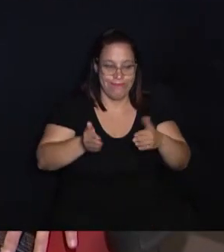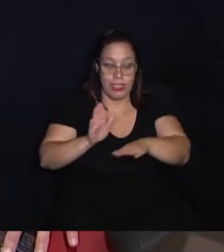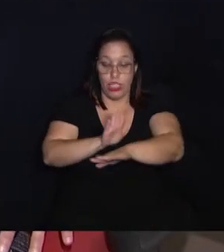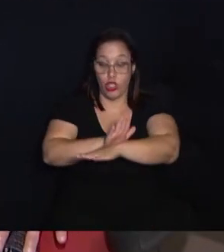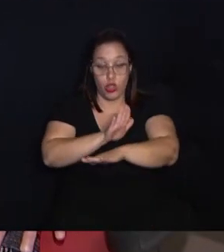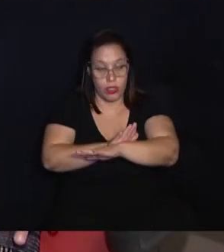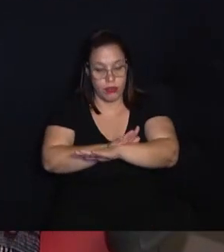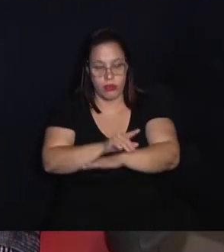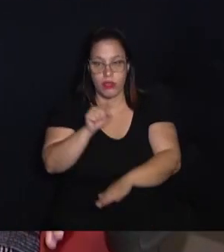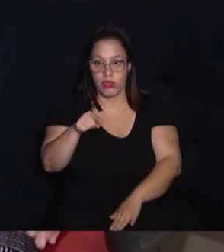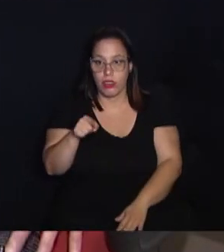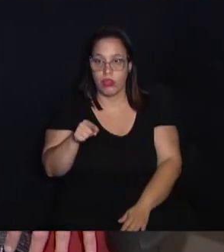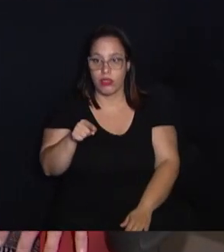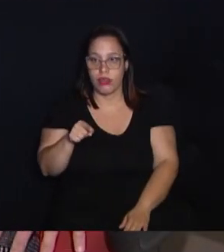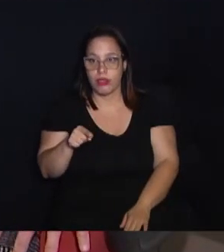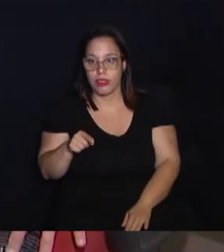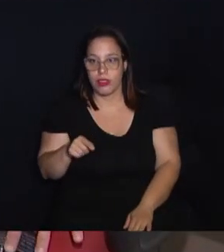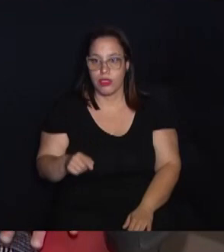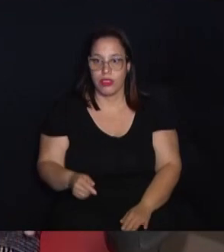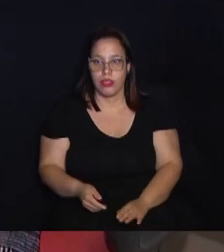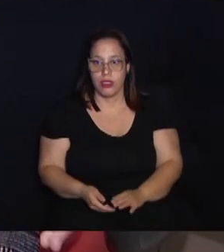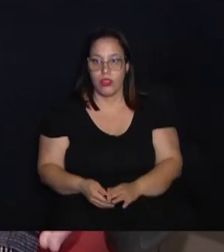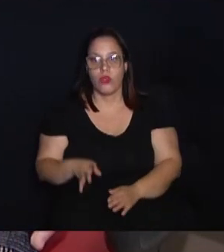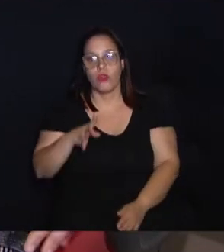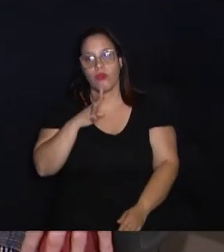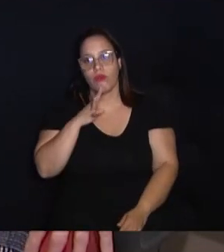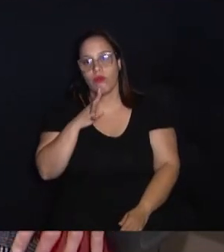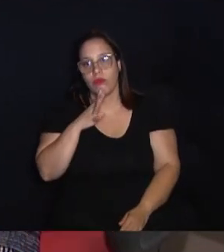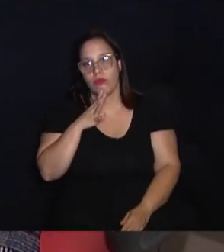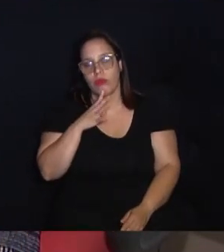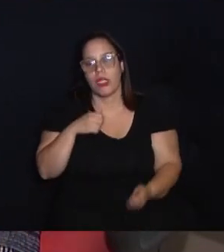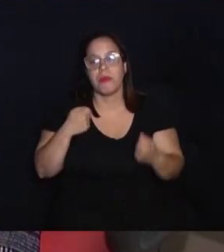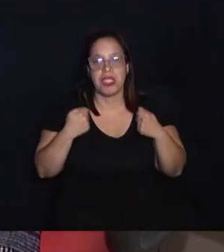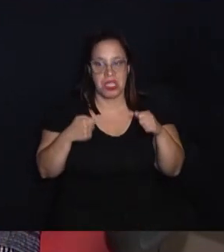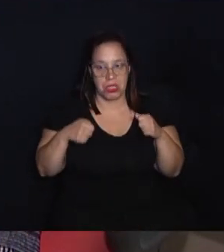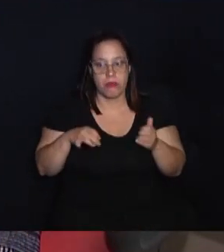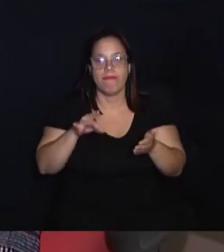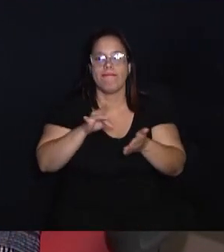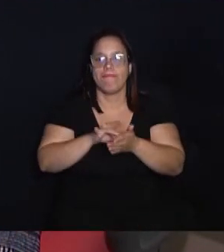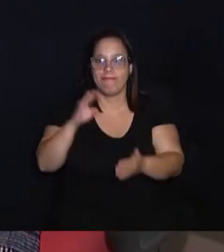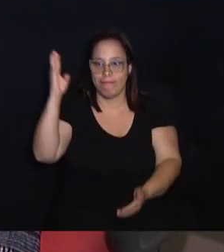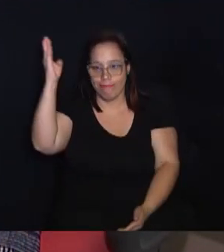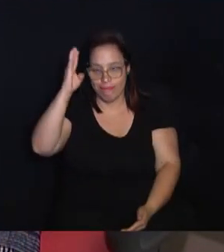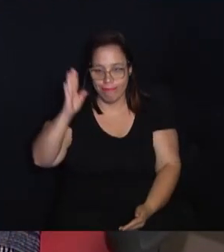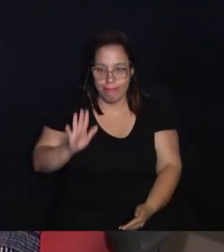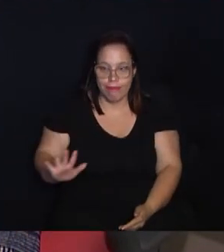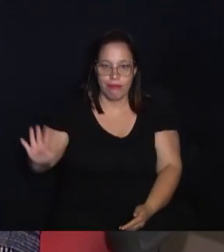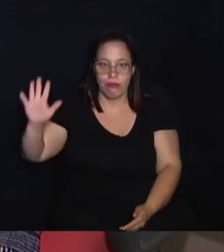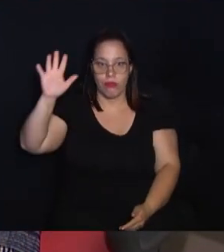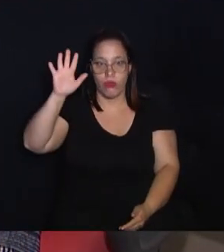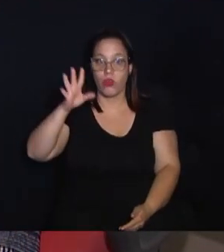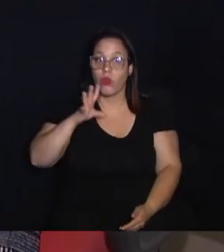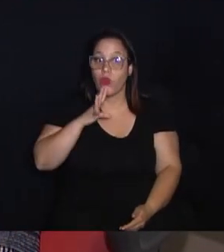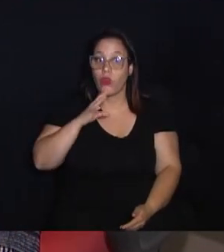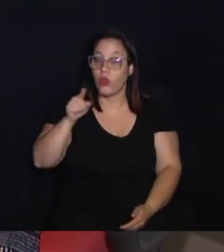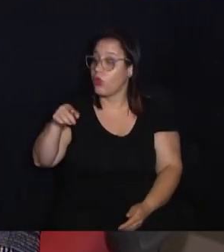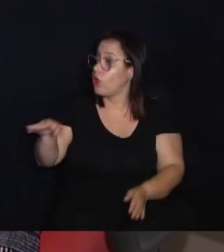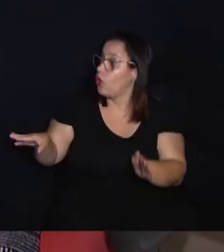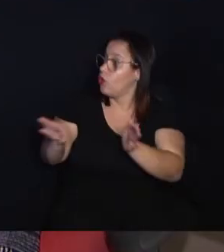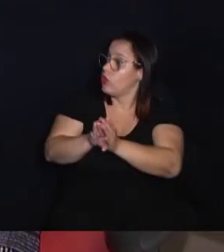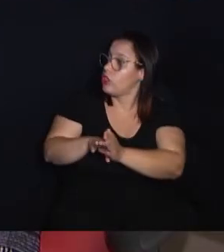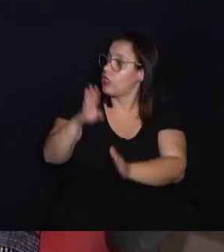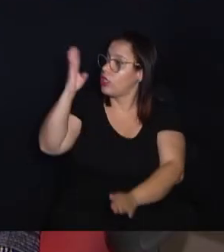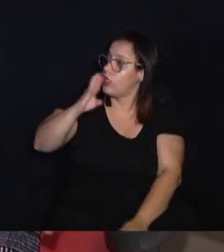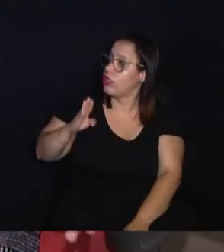ajudar naquilo que me parece um conhecimento indispensável para que o Brasil conheça a si próprio melhor. Você chegou ao Brasil em que